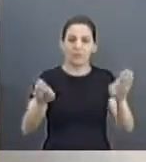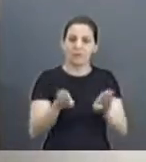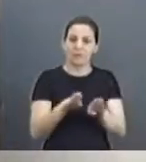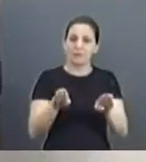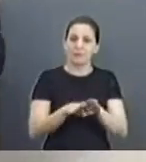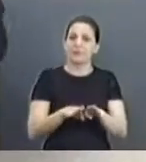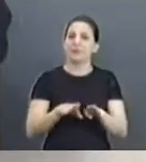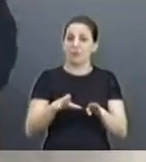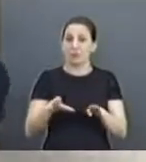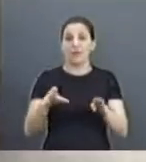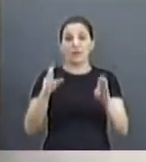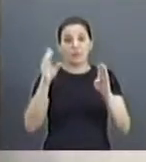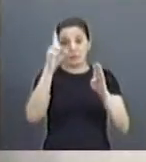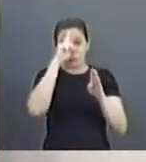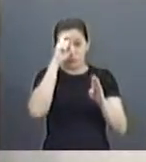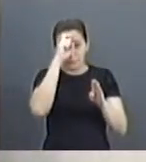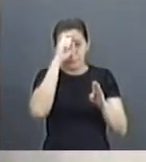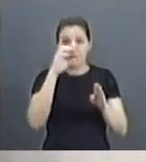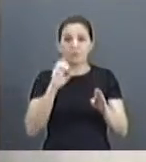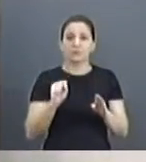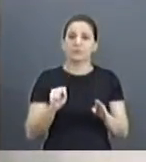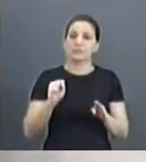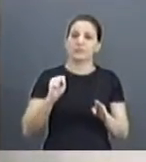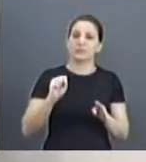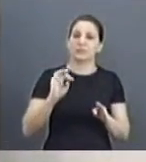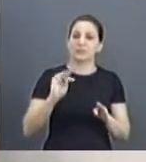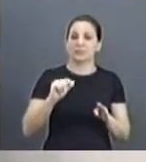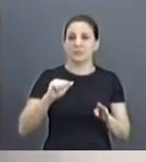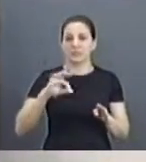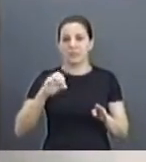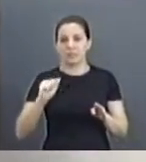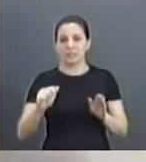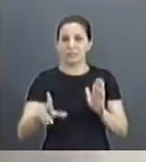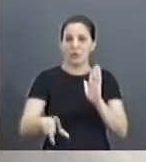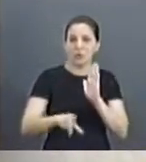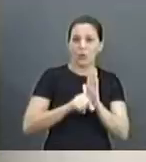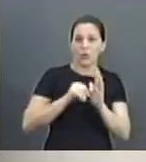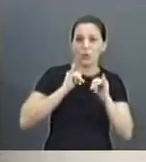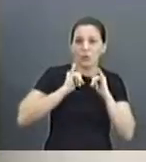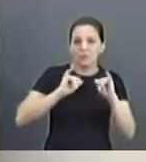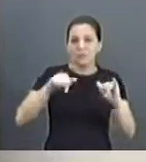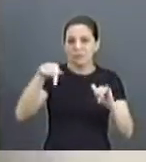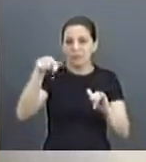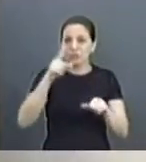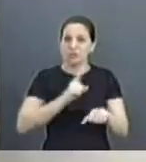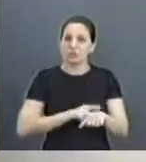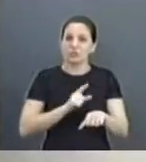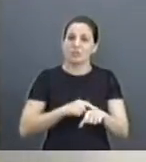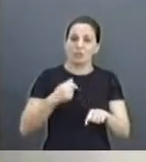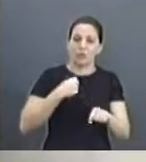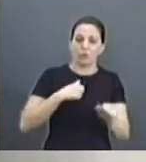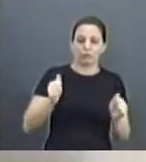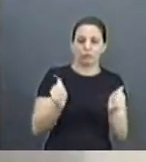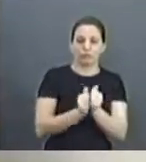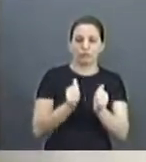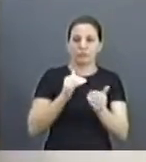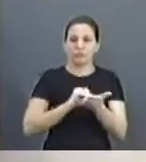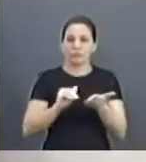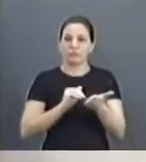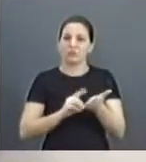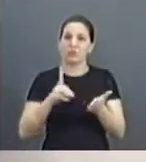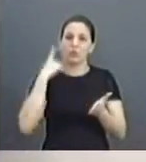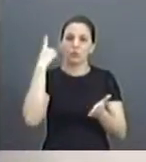100 mil reais pública a emenda certo publicar 7 horas da manhã estávamos lá e o secretário e o